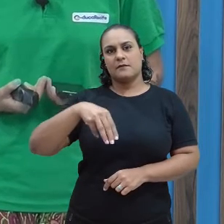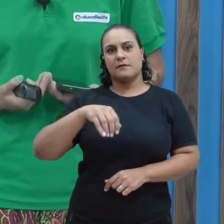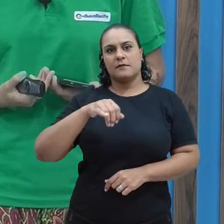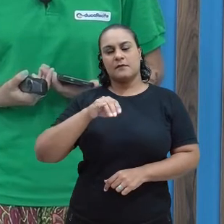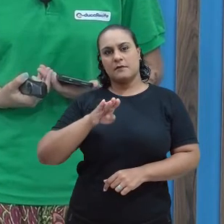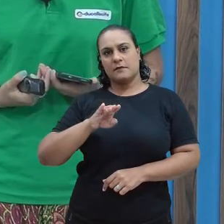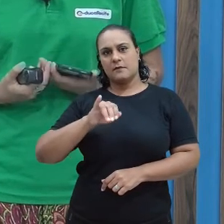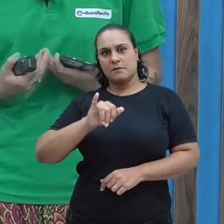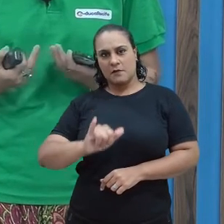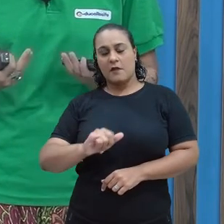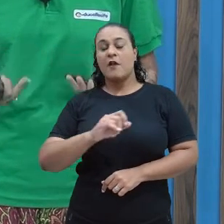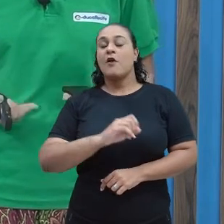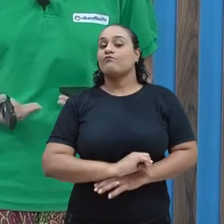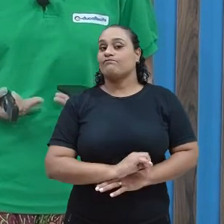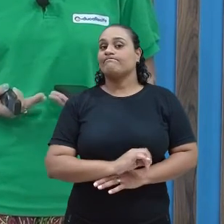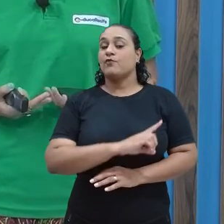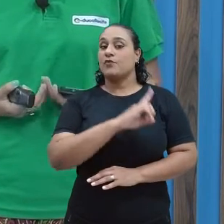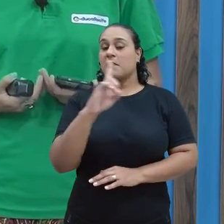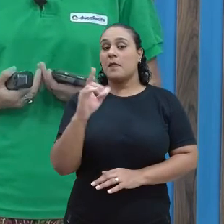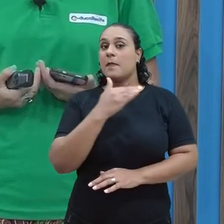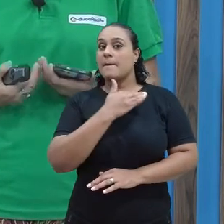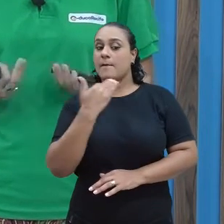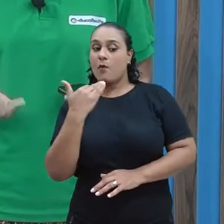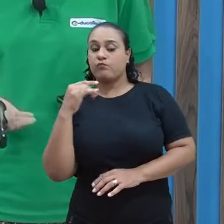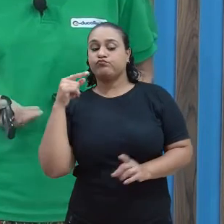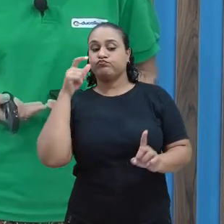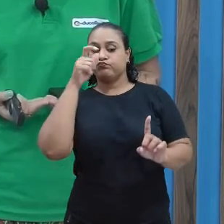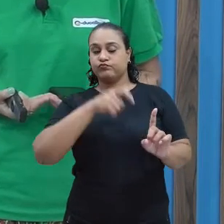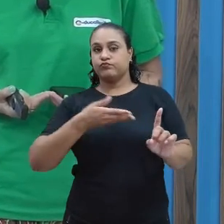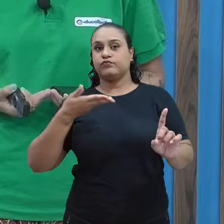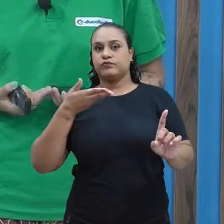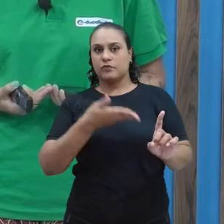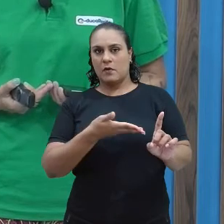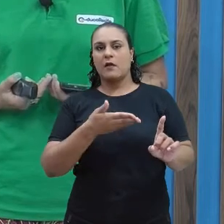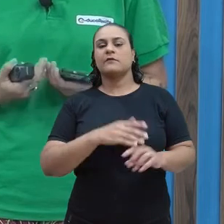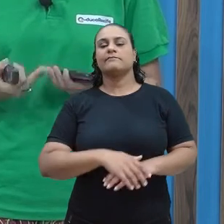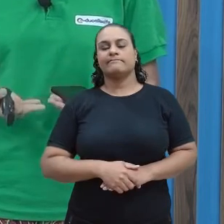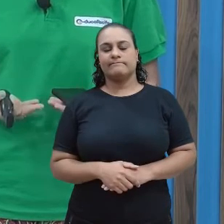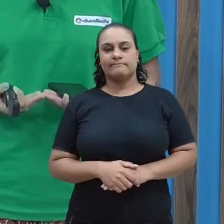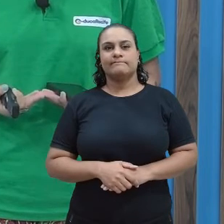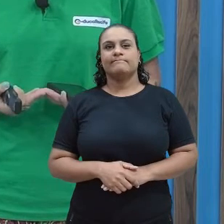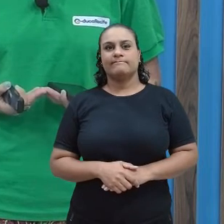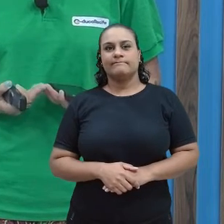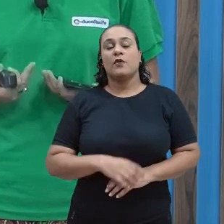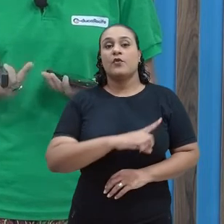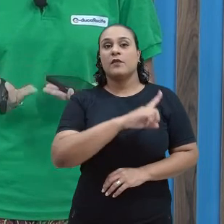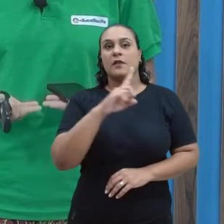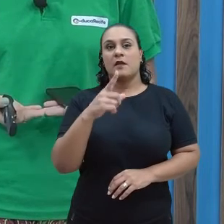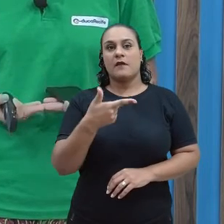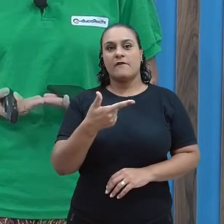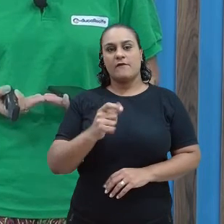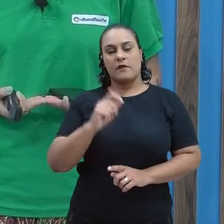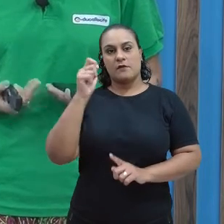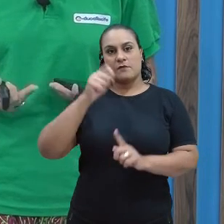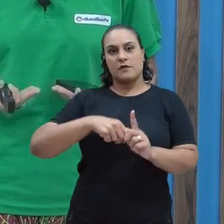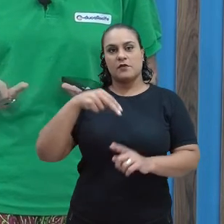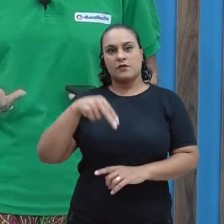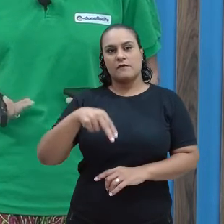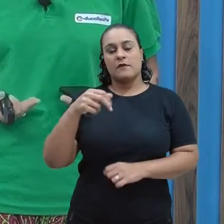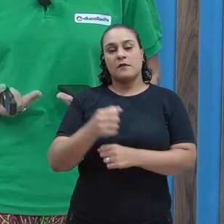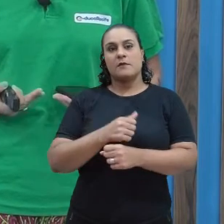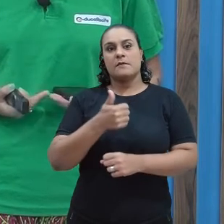dele, certo, que foi dia 20 de novembro de 1695, é o dia que se celebra o